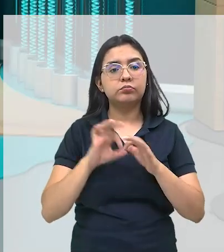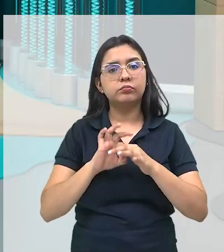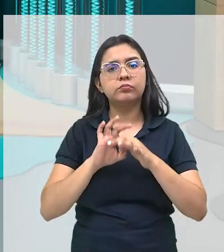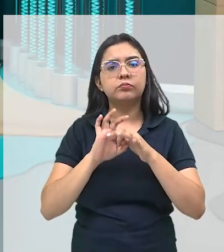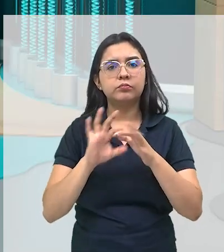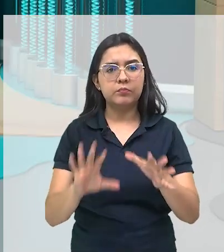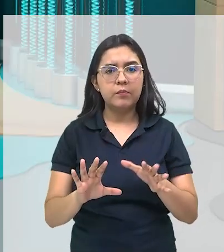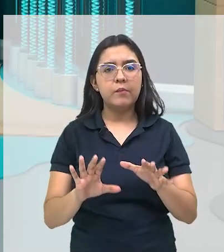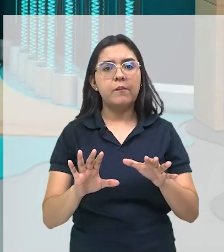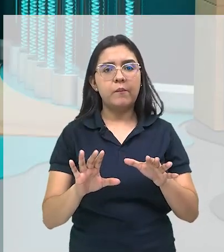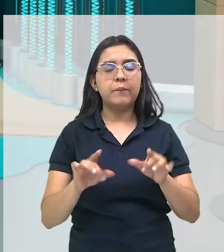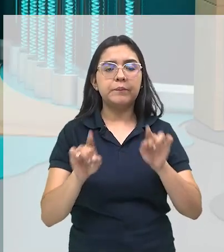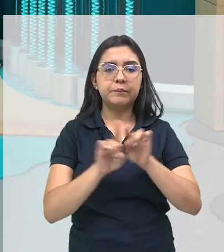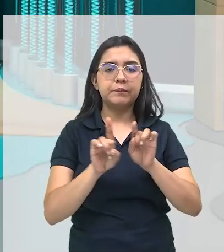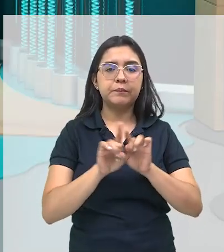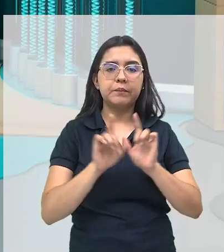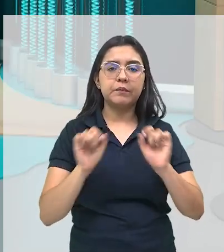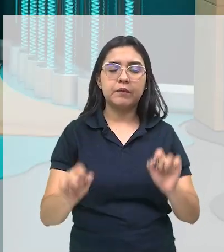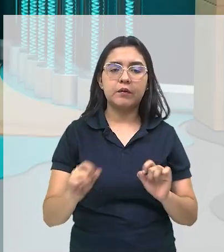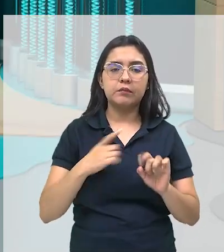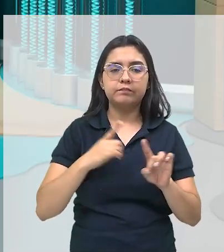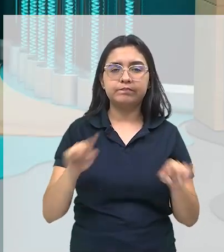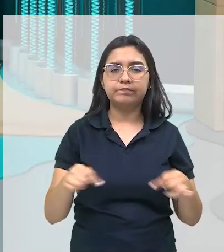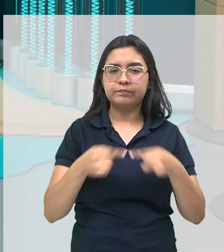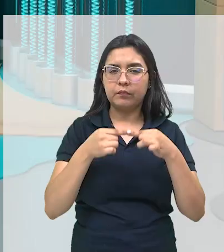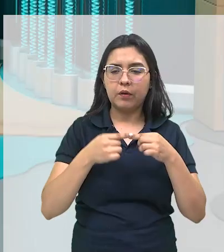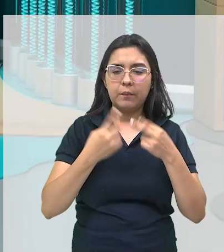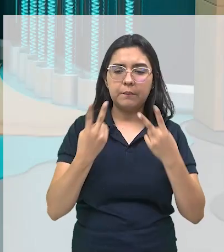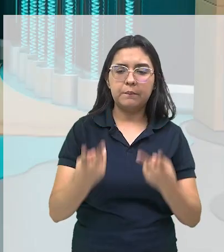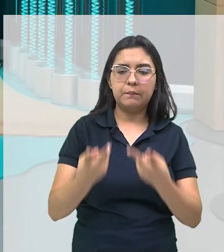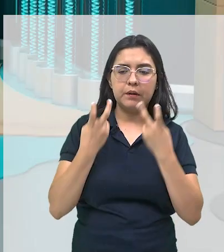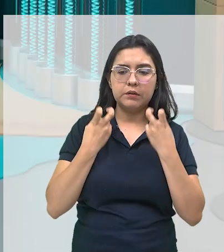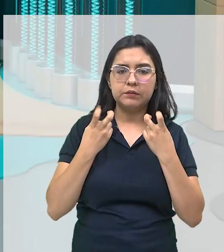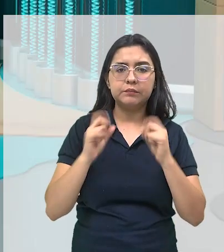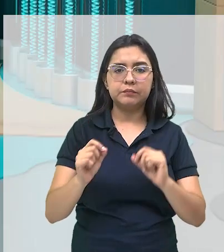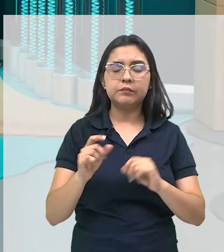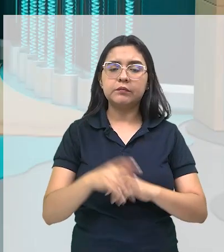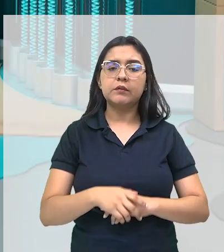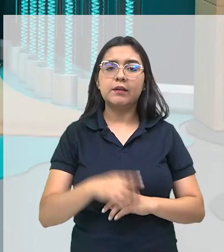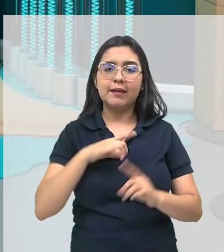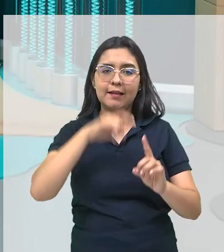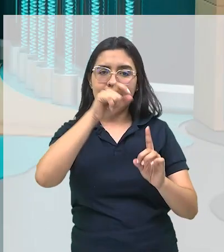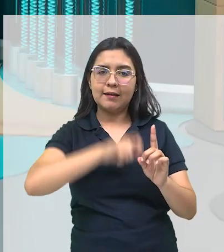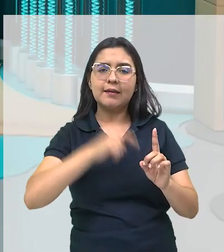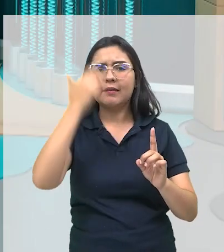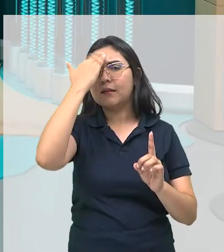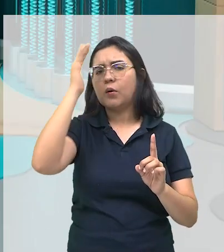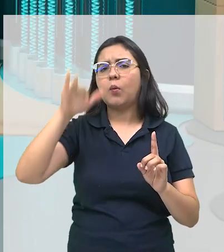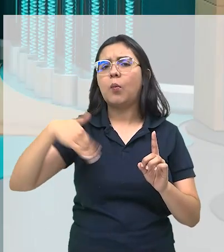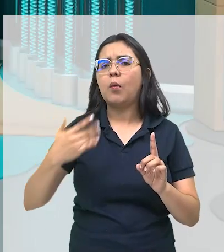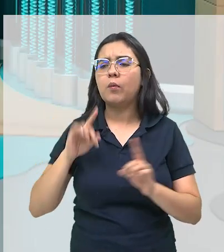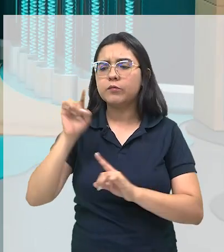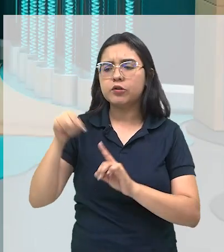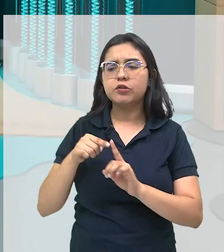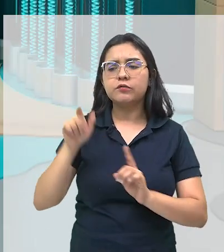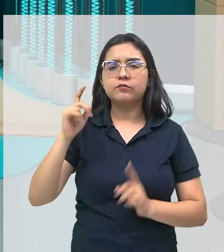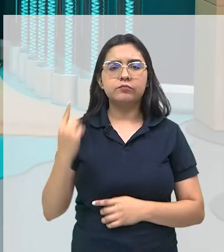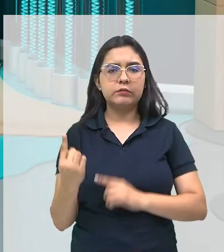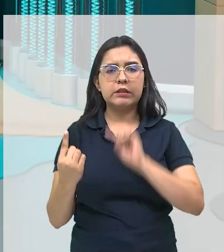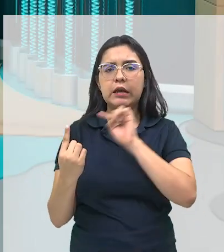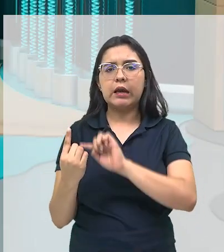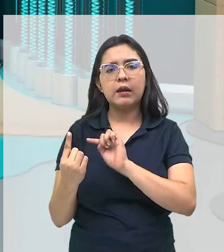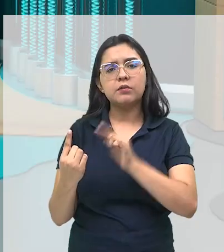levar, combinado com a percepção, né, faz com que ela entenda qual é a intenção do